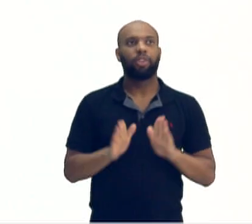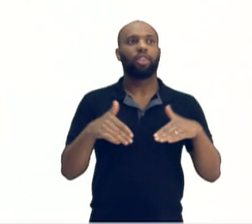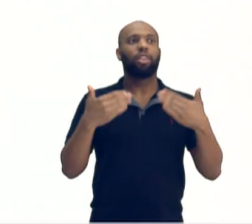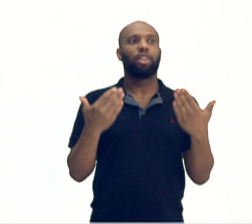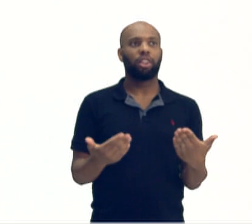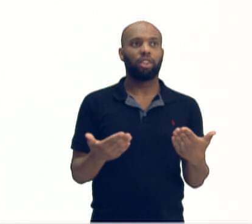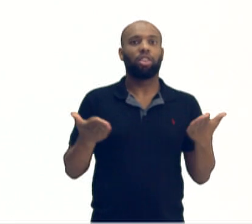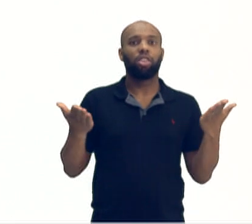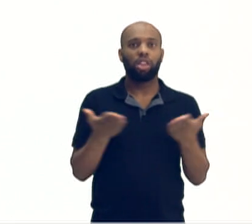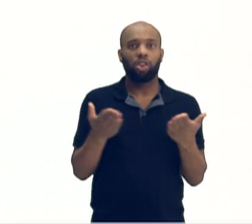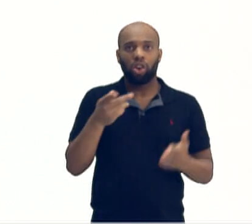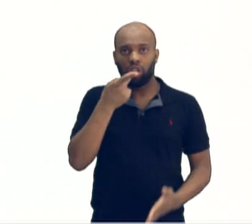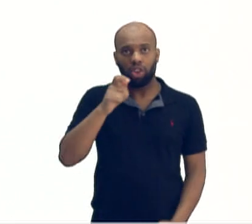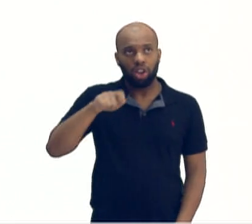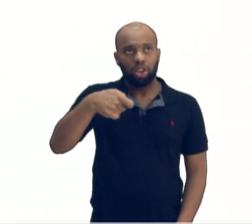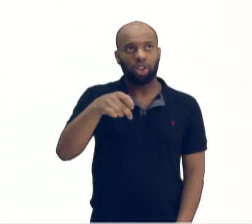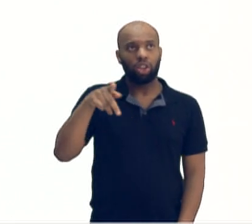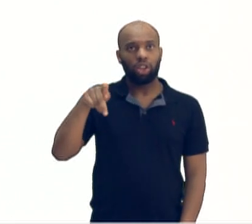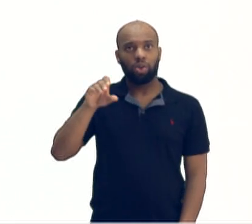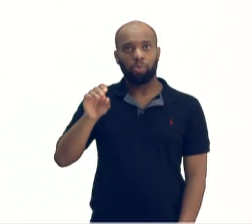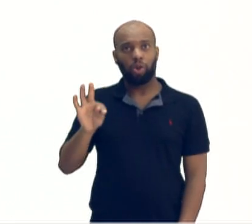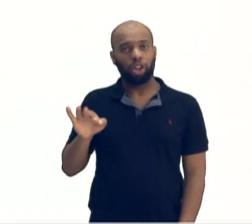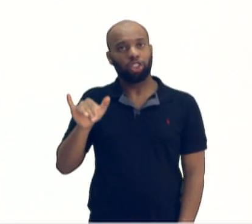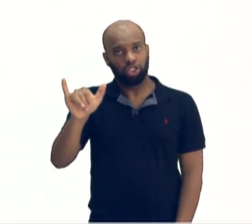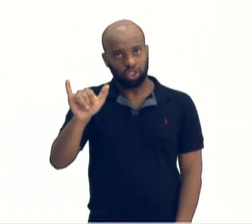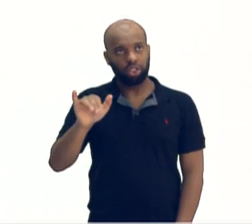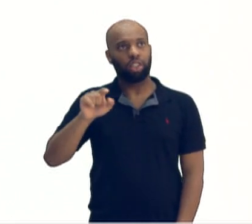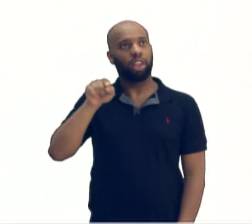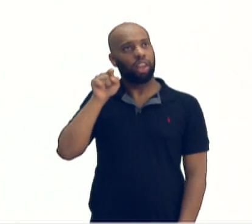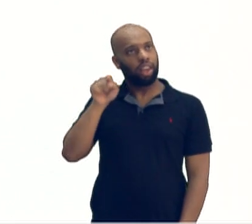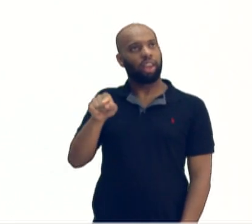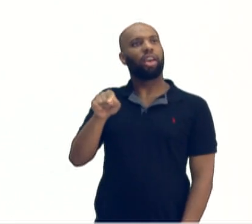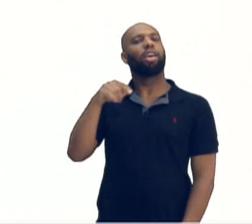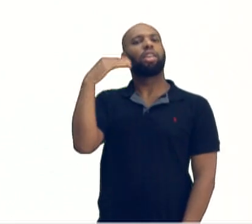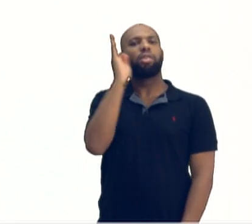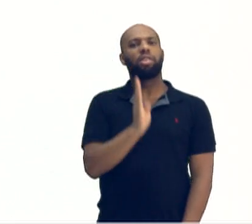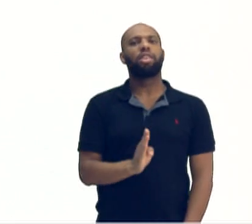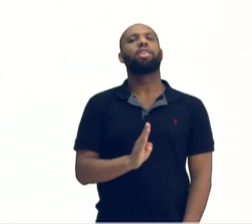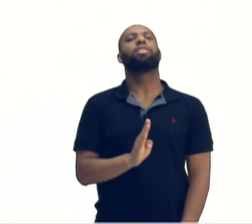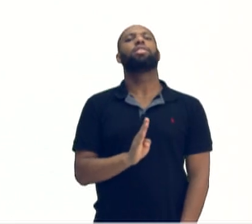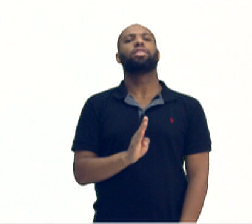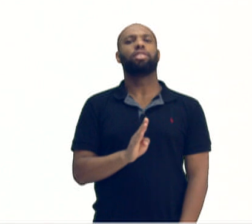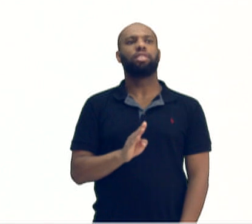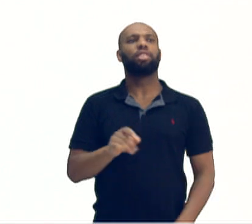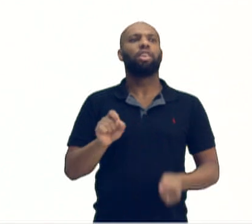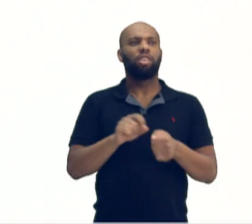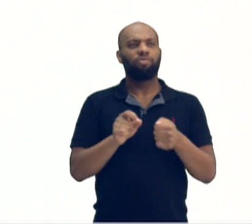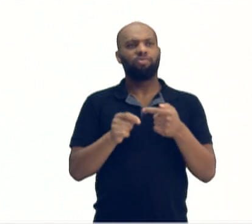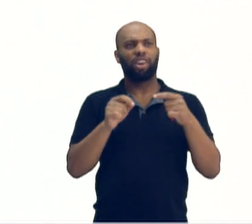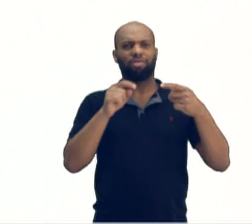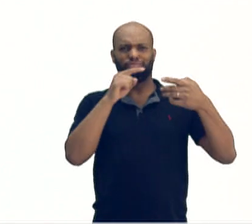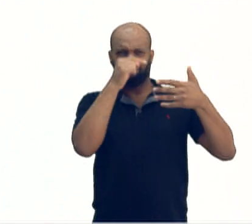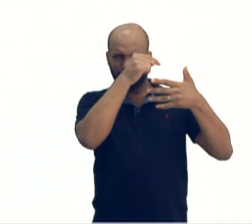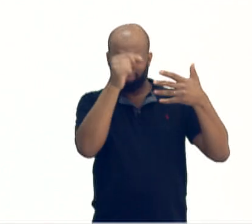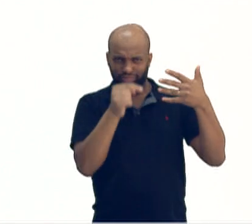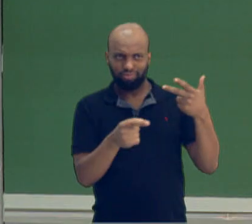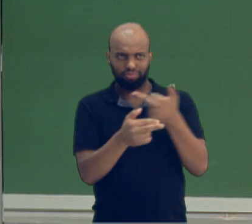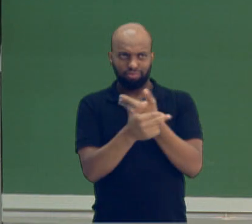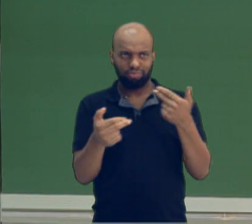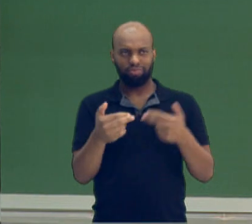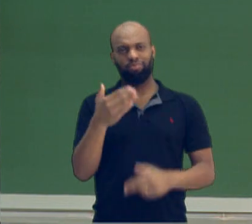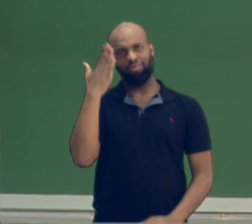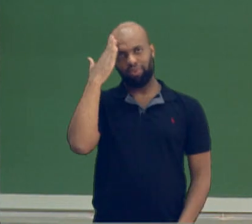Bom, vamos falar um pouquinho de Pote, né? Brasileiro, desenhista, gravurista, ceramista e muralista